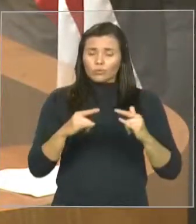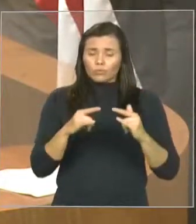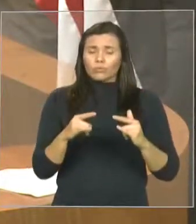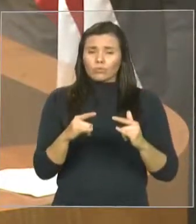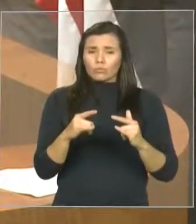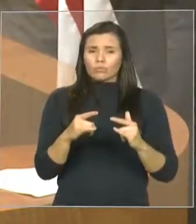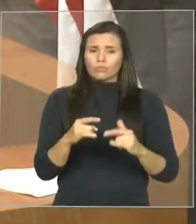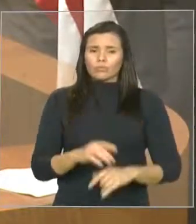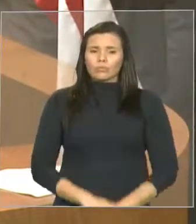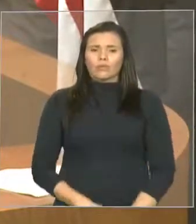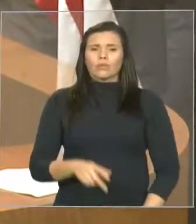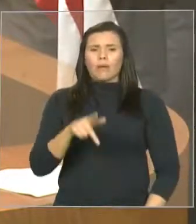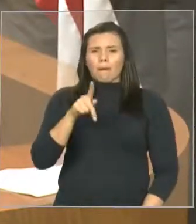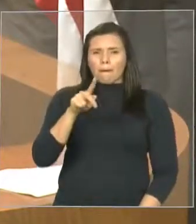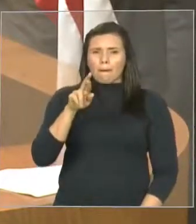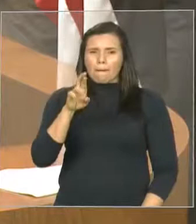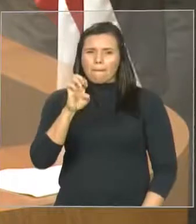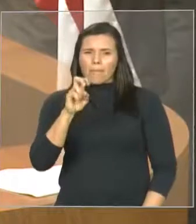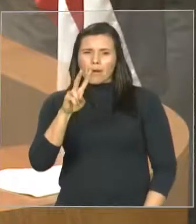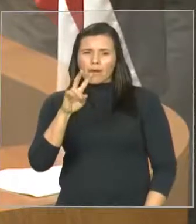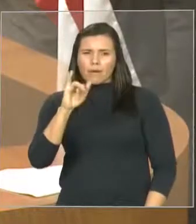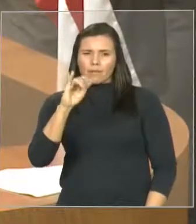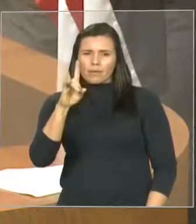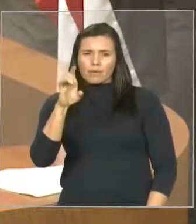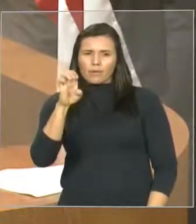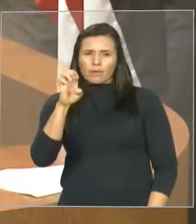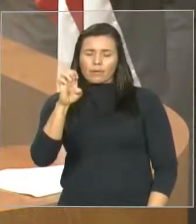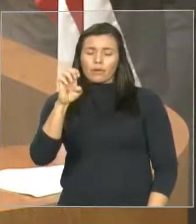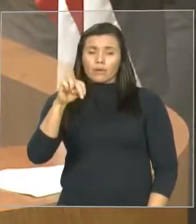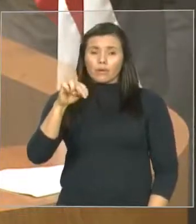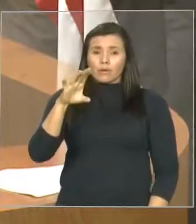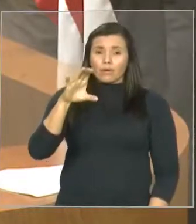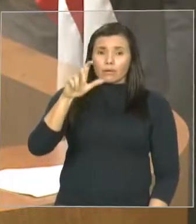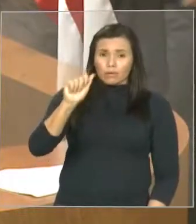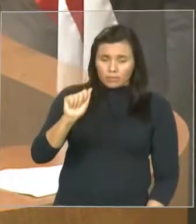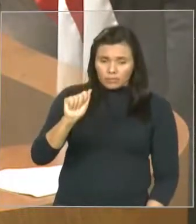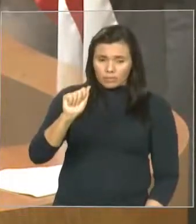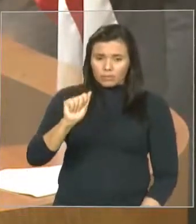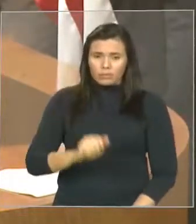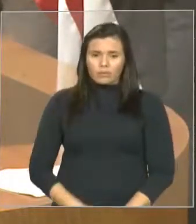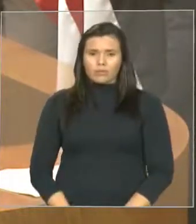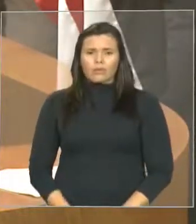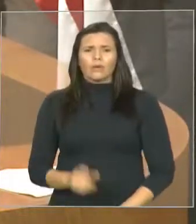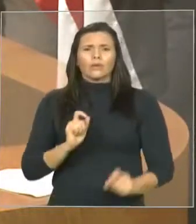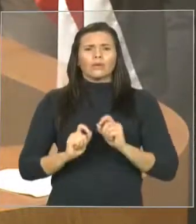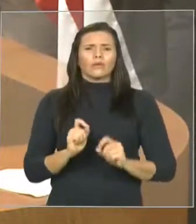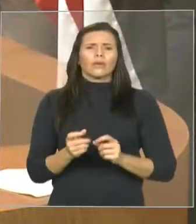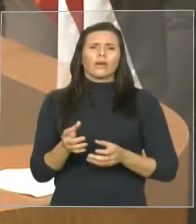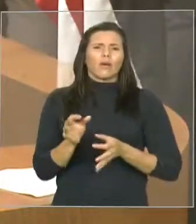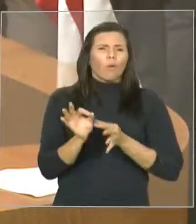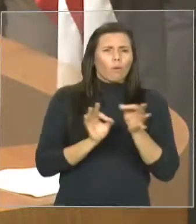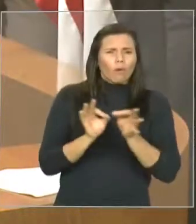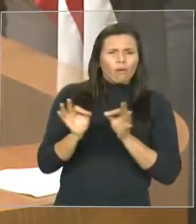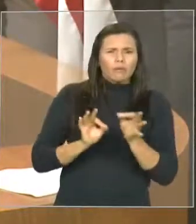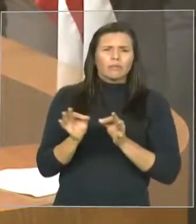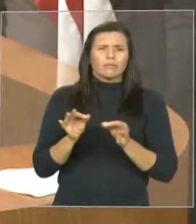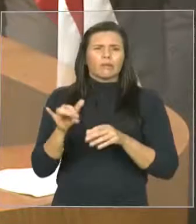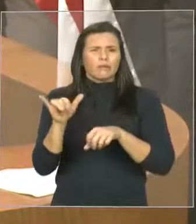instituto técnico, que por natureza tem um caráter atuarial, que é fazer a projeção do pagamento das